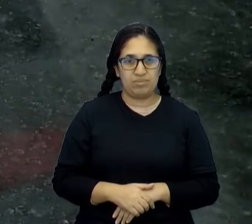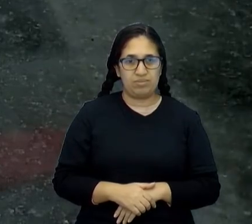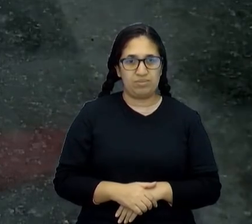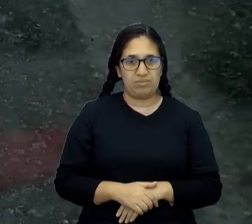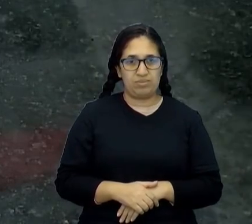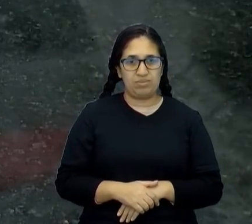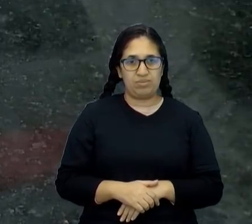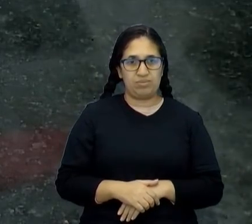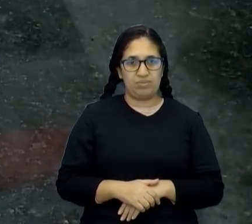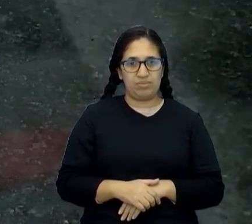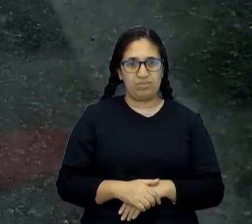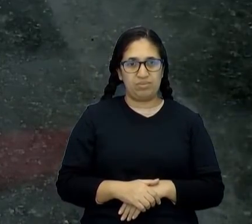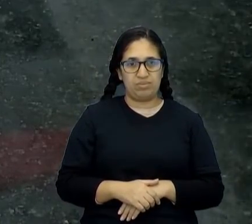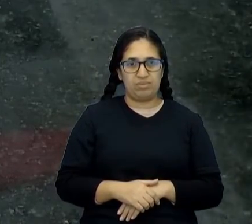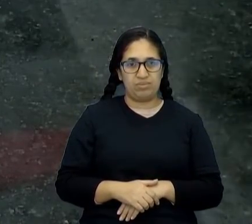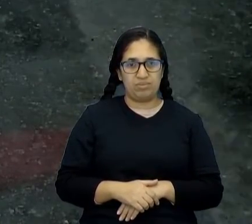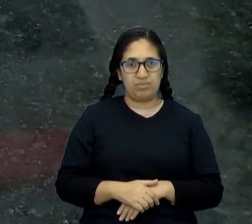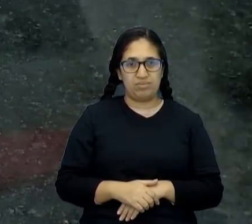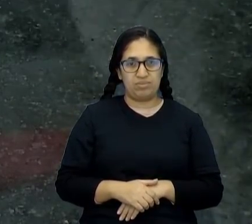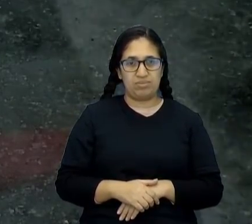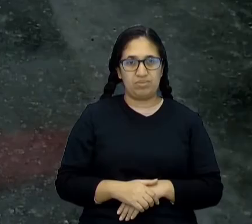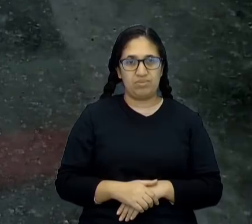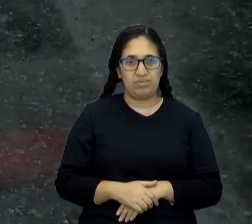Opa, acho que eu joguei demais.